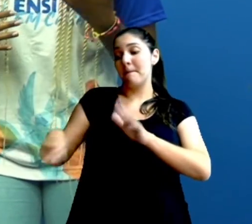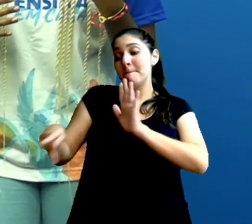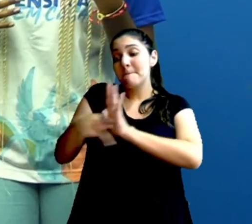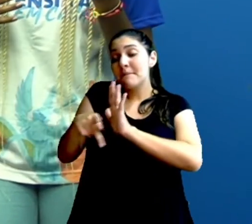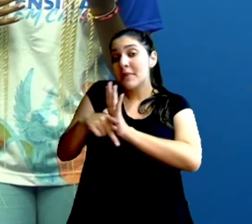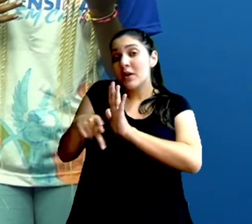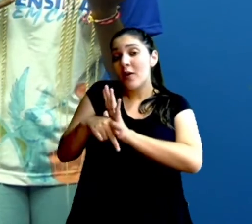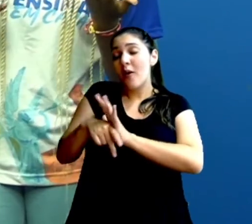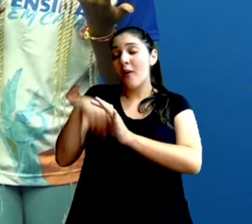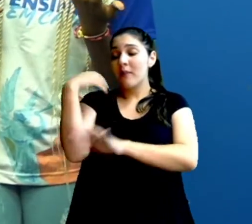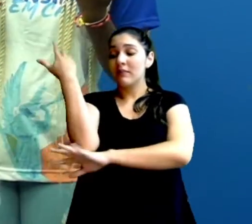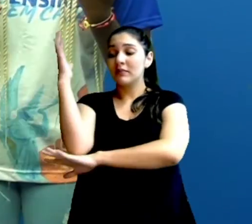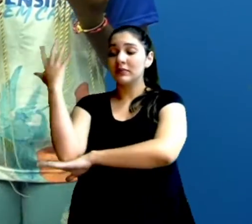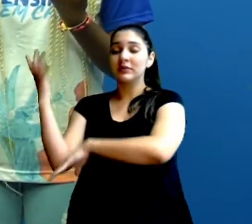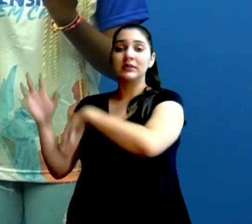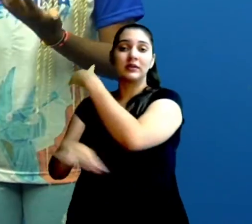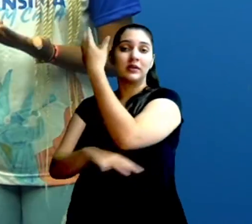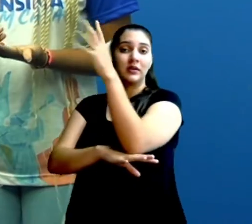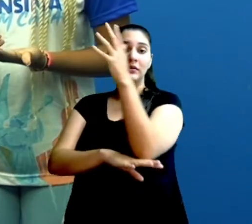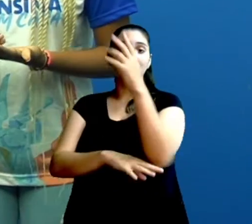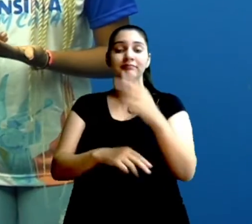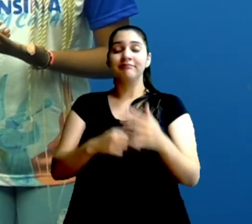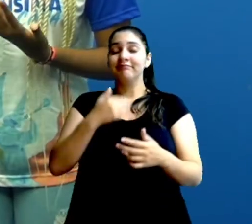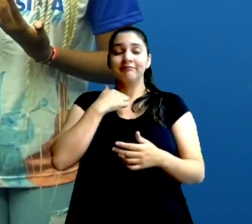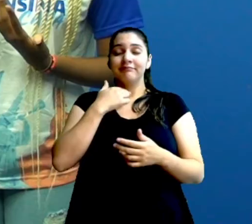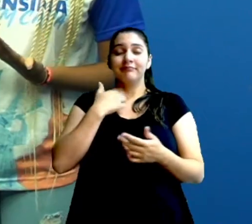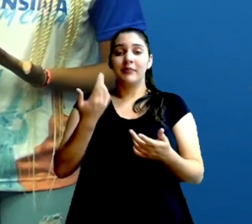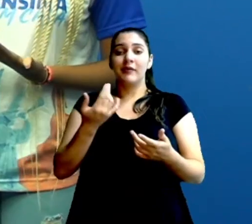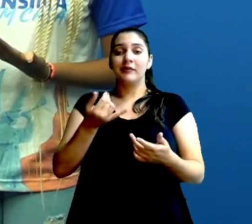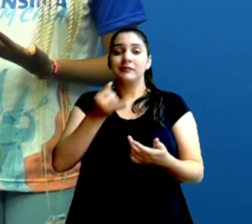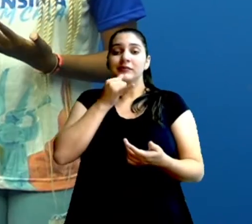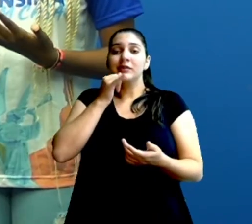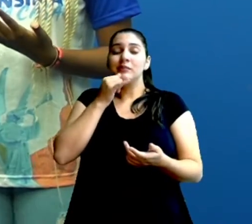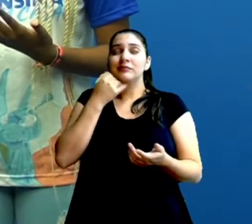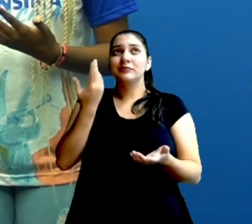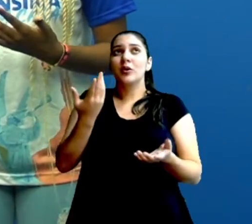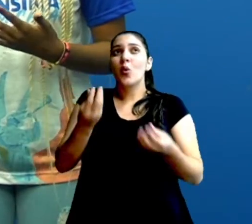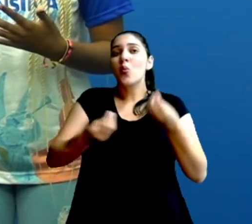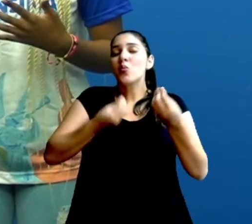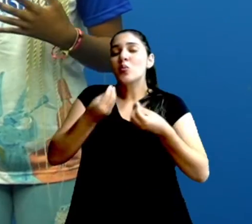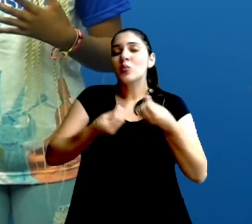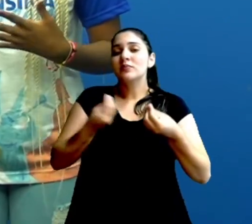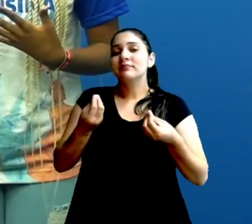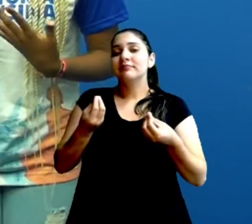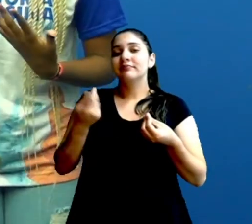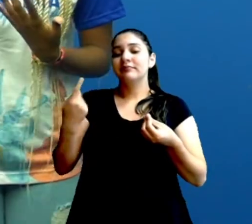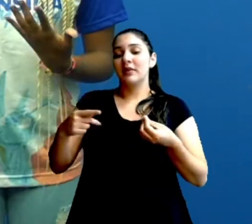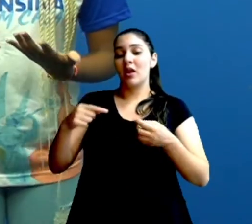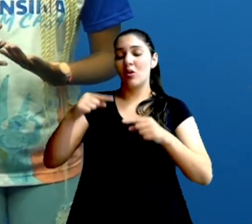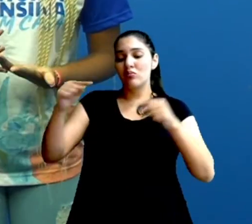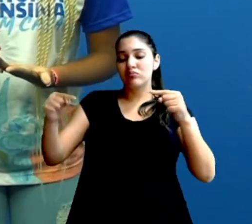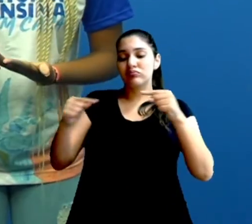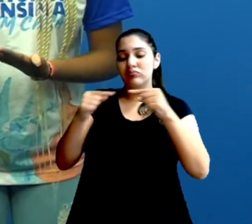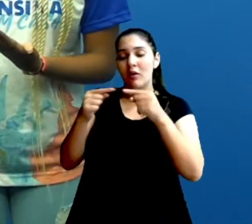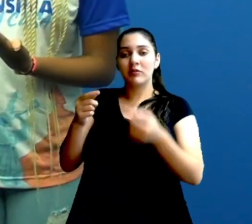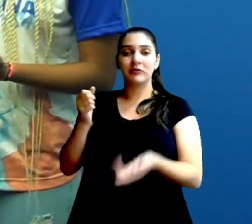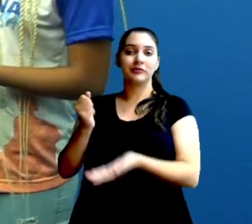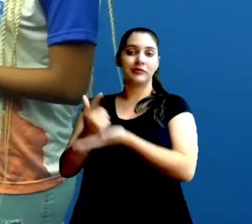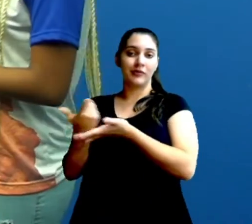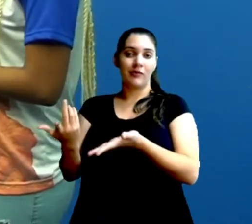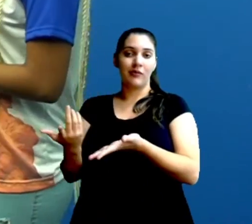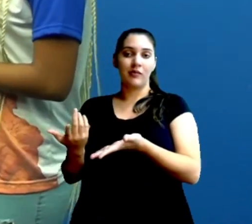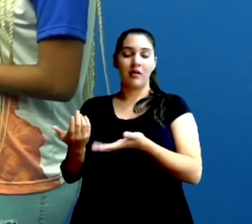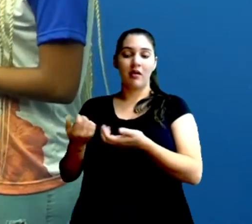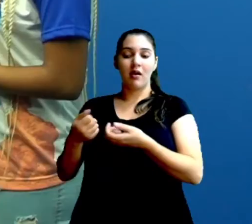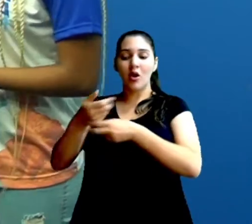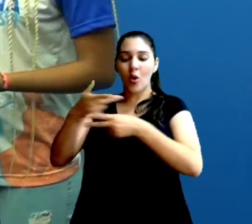natureza, não tem, né, necessidade, não faz muito sentido ela ser um objeto de compra, ser